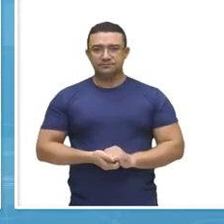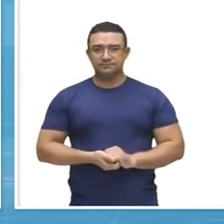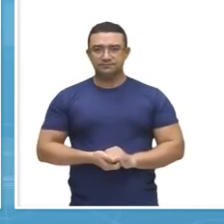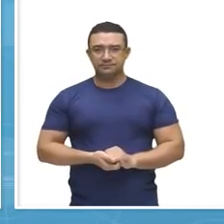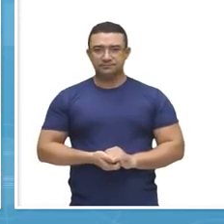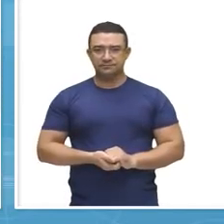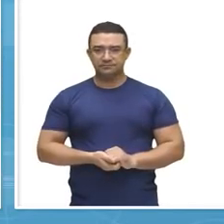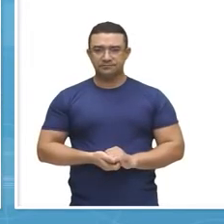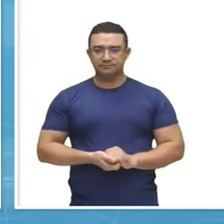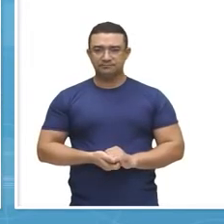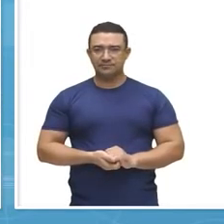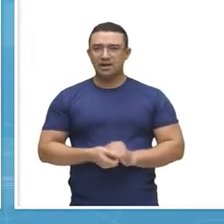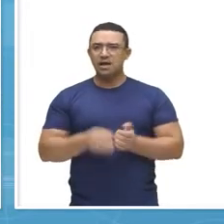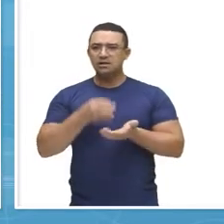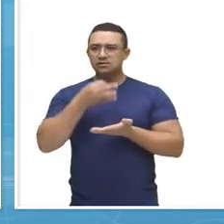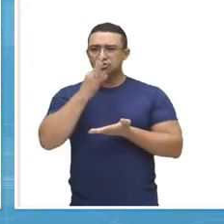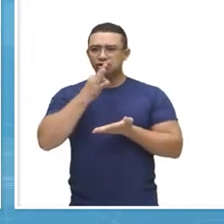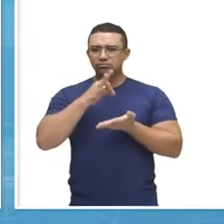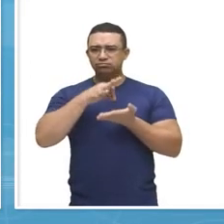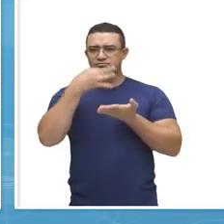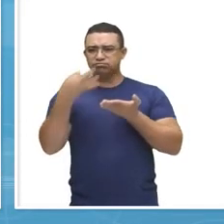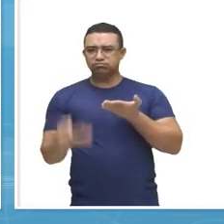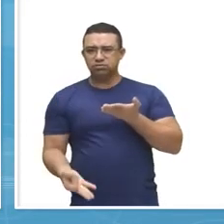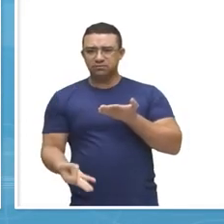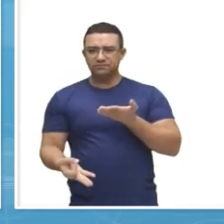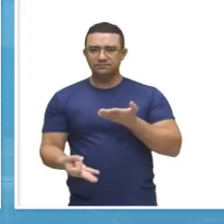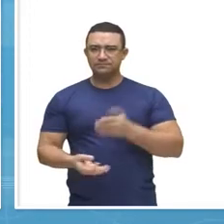cup, derrubar xícara de café.